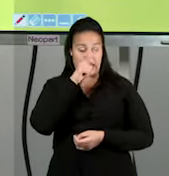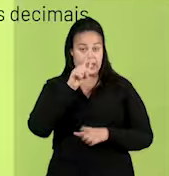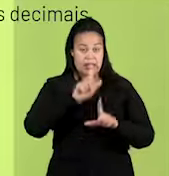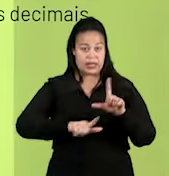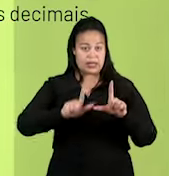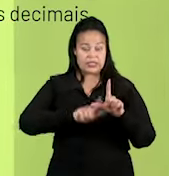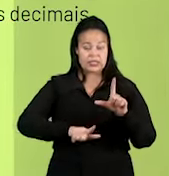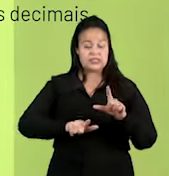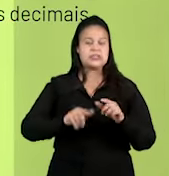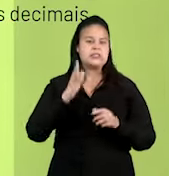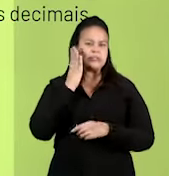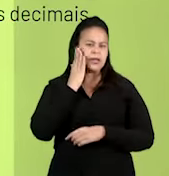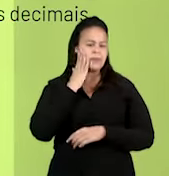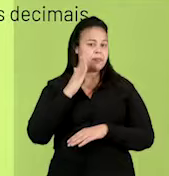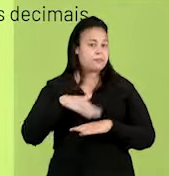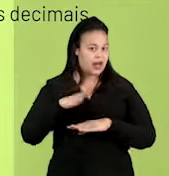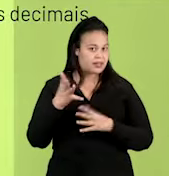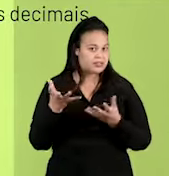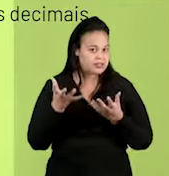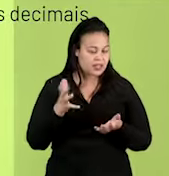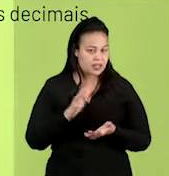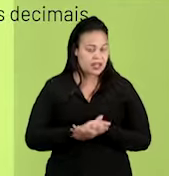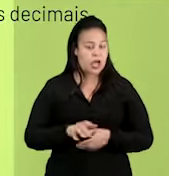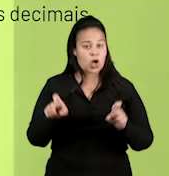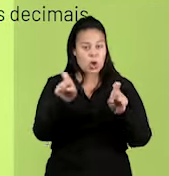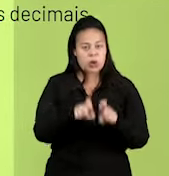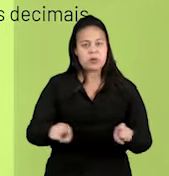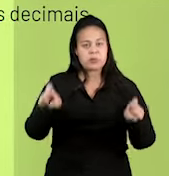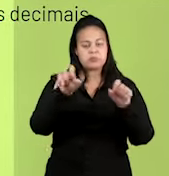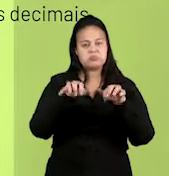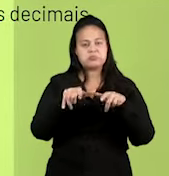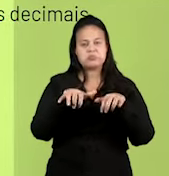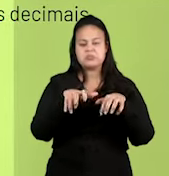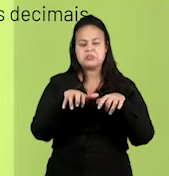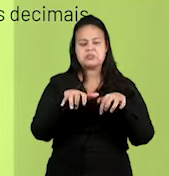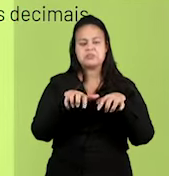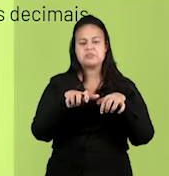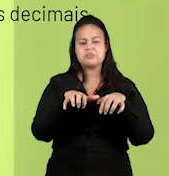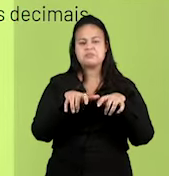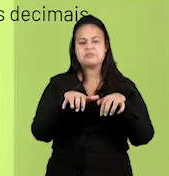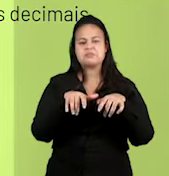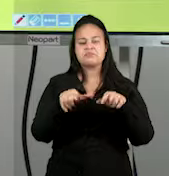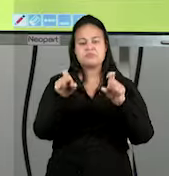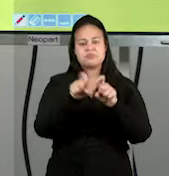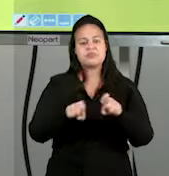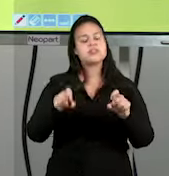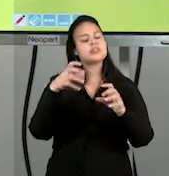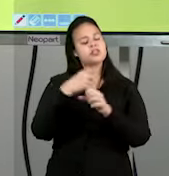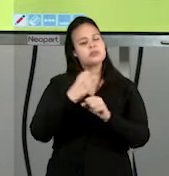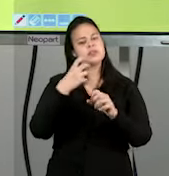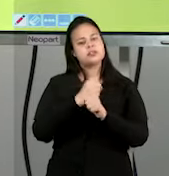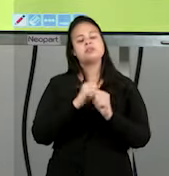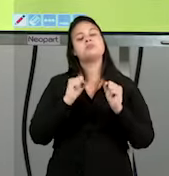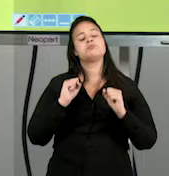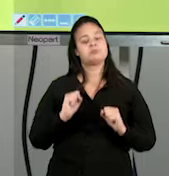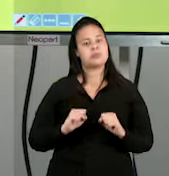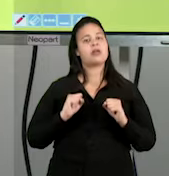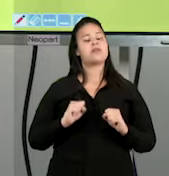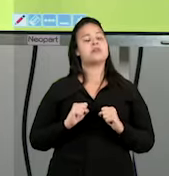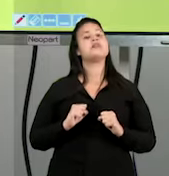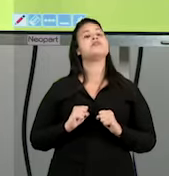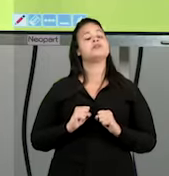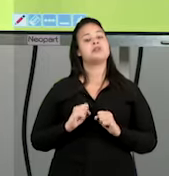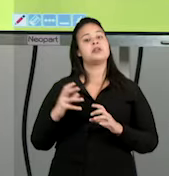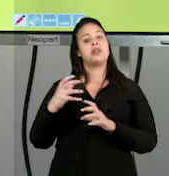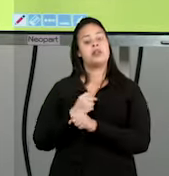para saber mais, hoje com os computadores, pode-se calcular o valor de